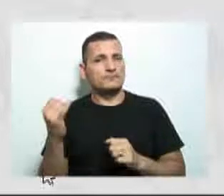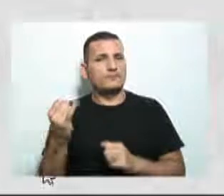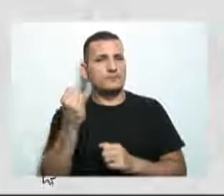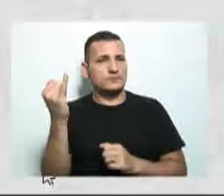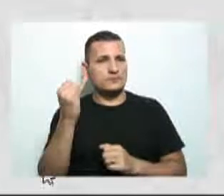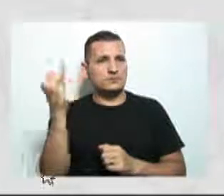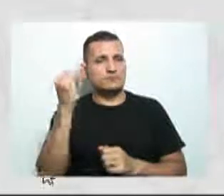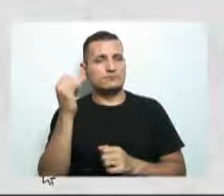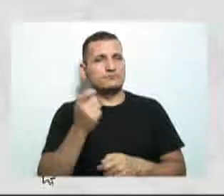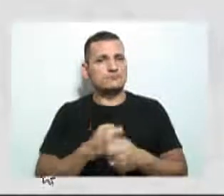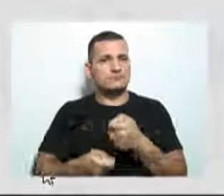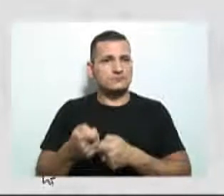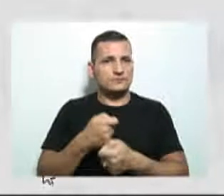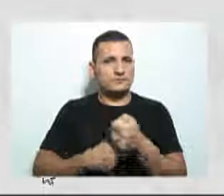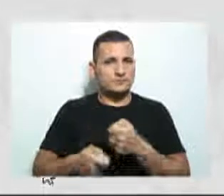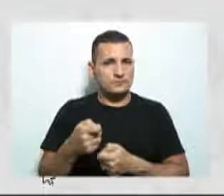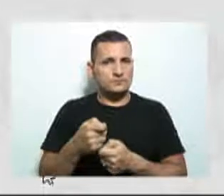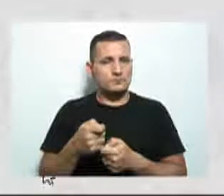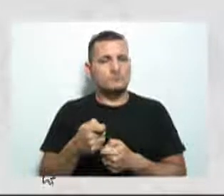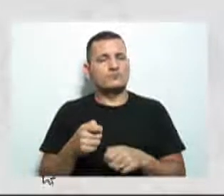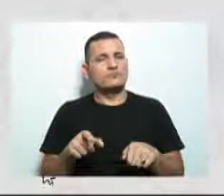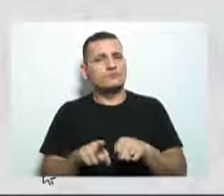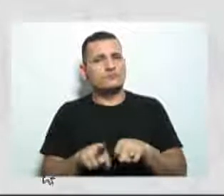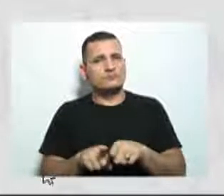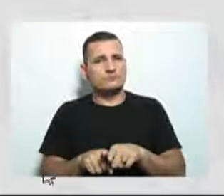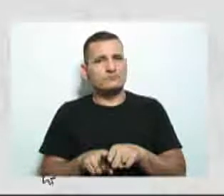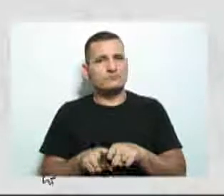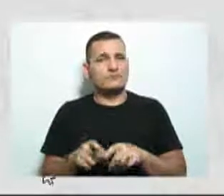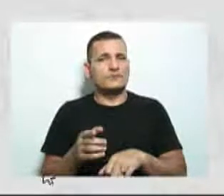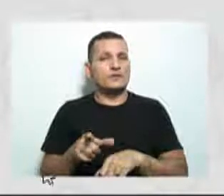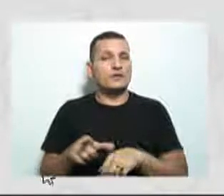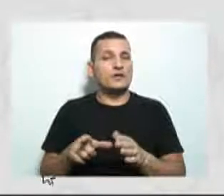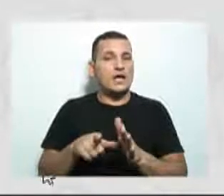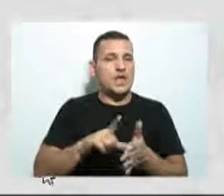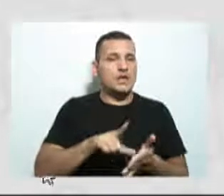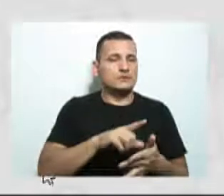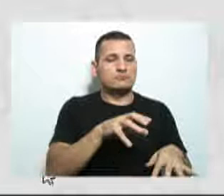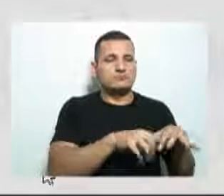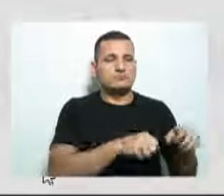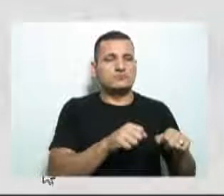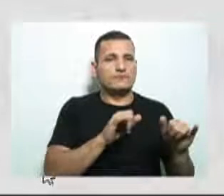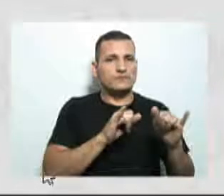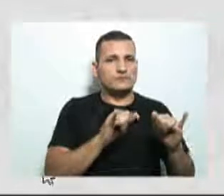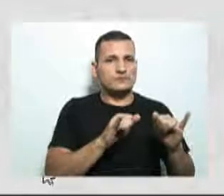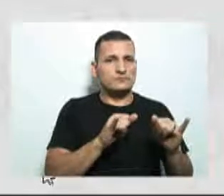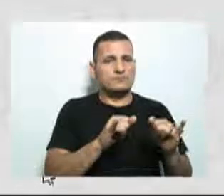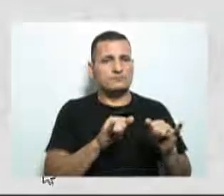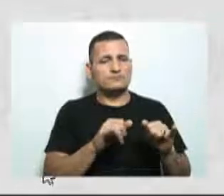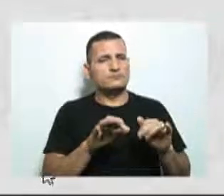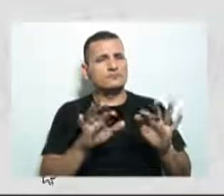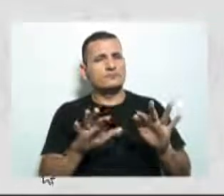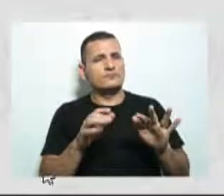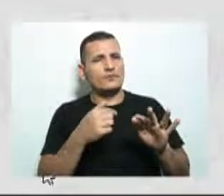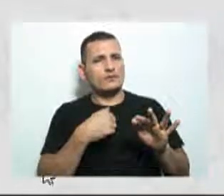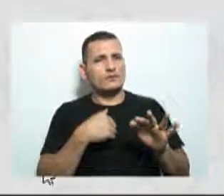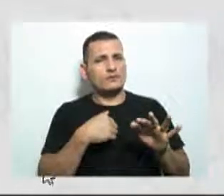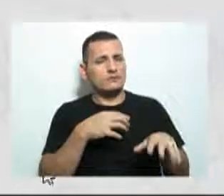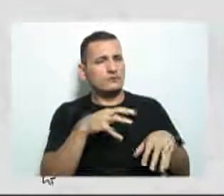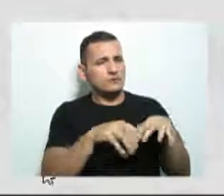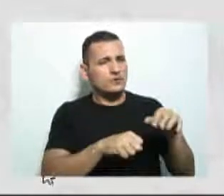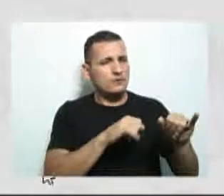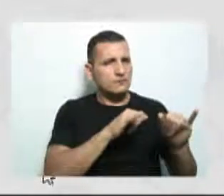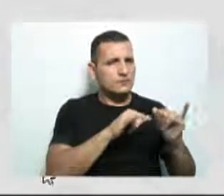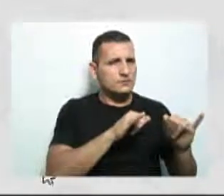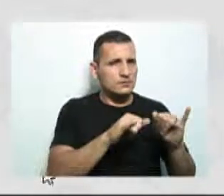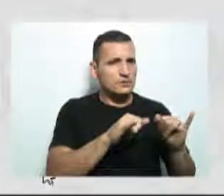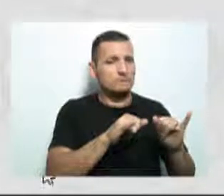importante para a negociação quanto a coleta anterior de informação. Então, peraí. Eu busco informações para chegar